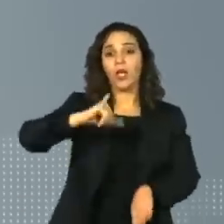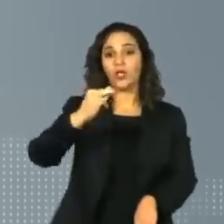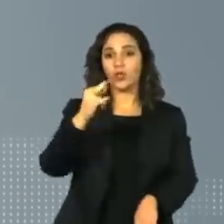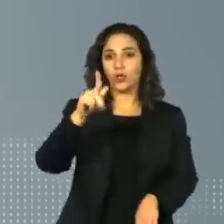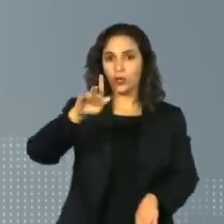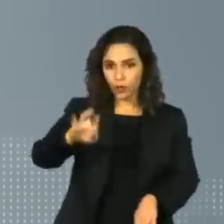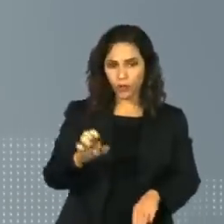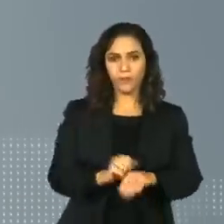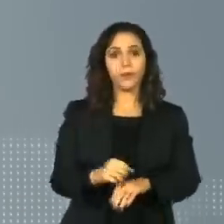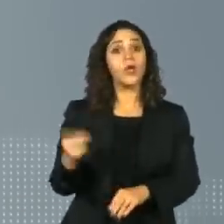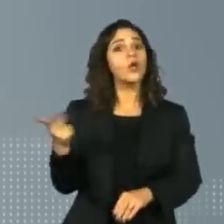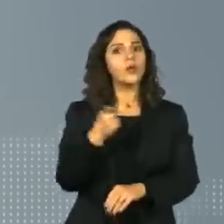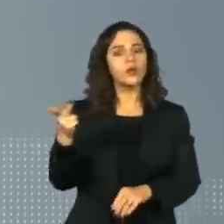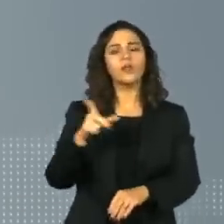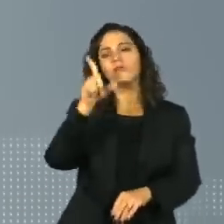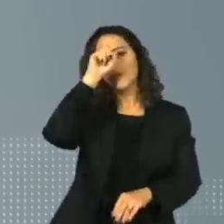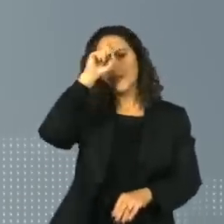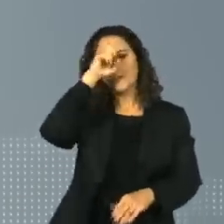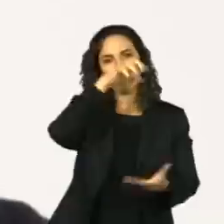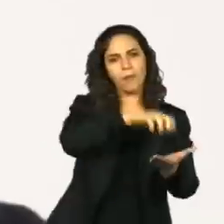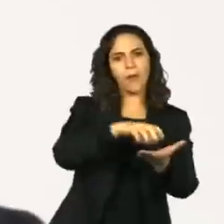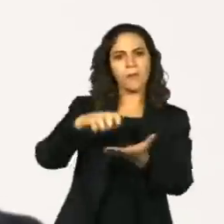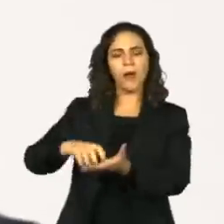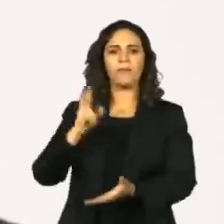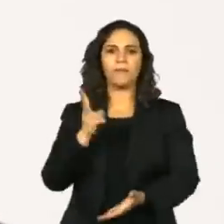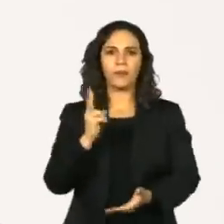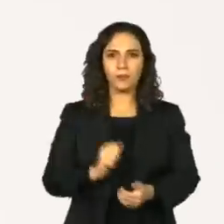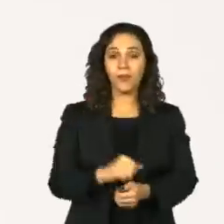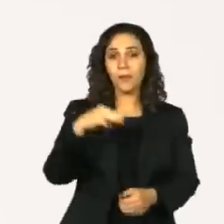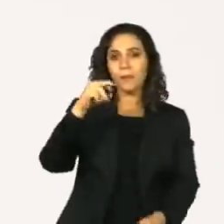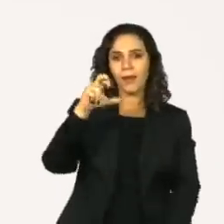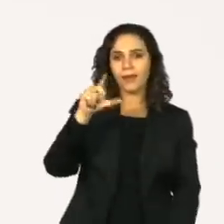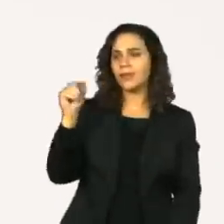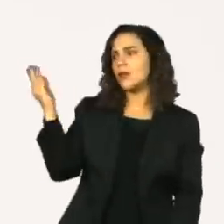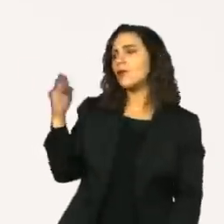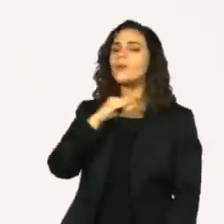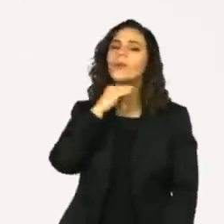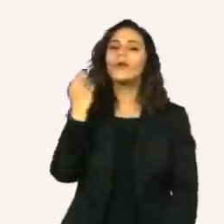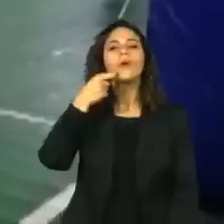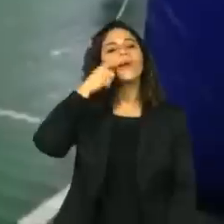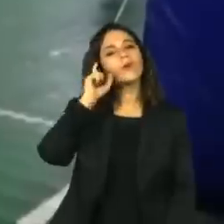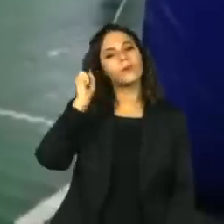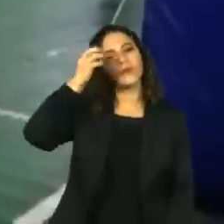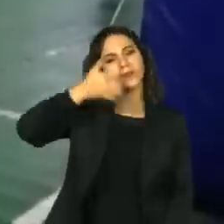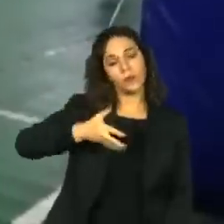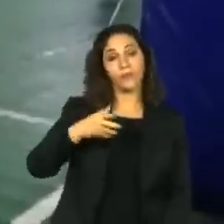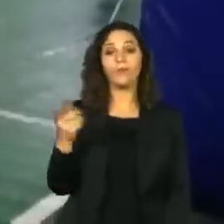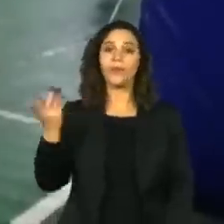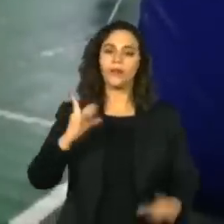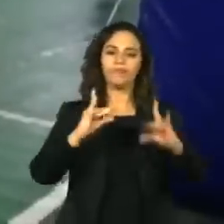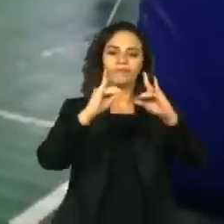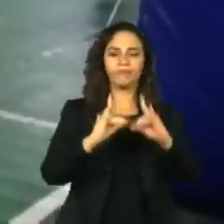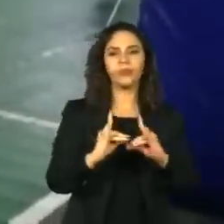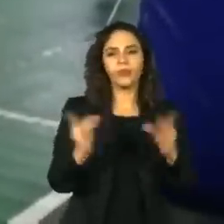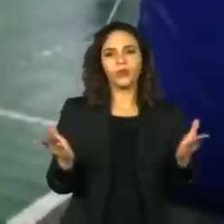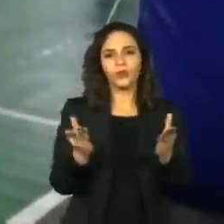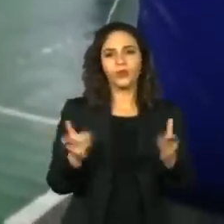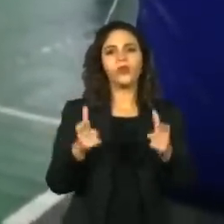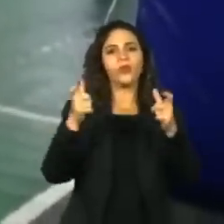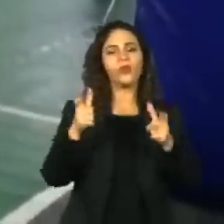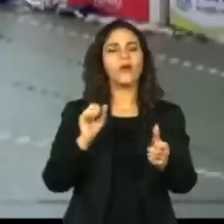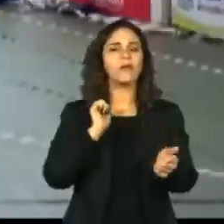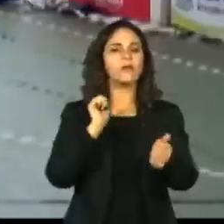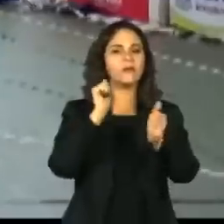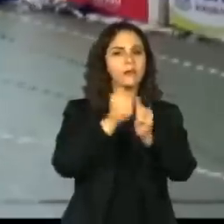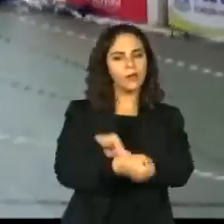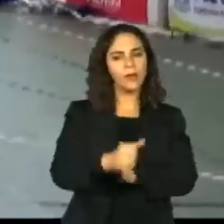Marcelo quanto Jorge foram atendidos no hospital municipal. Marcelo morreu na madrugada de ontem. O corpo está sendo velado no ginásio de